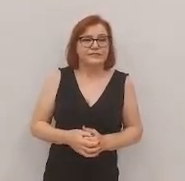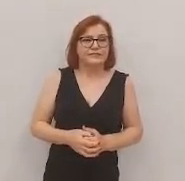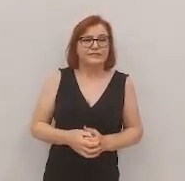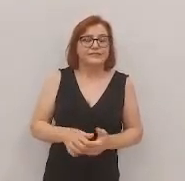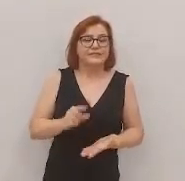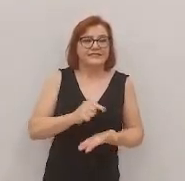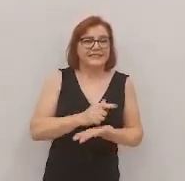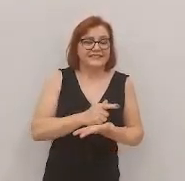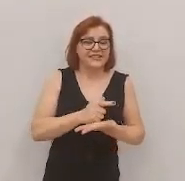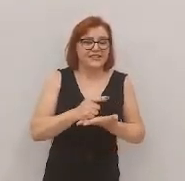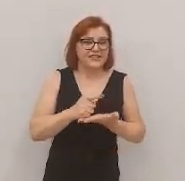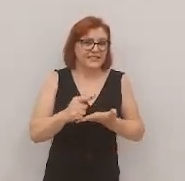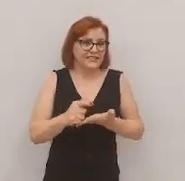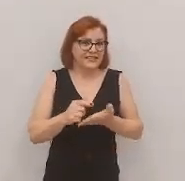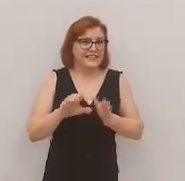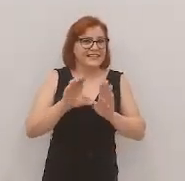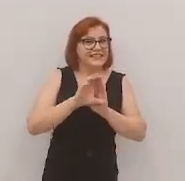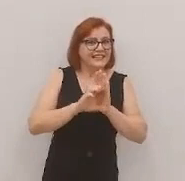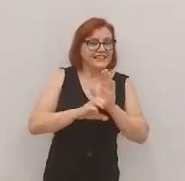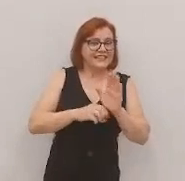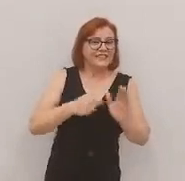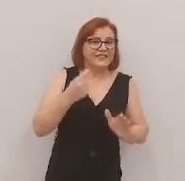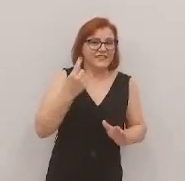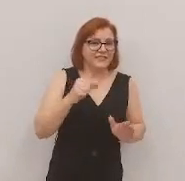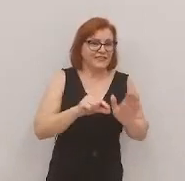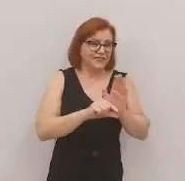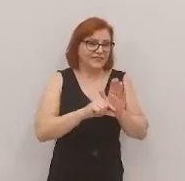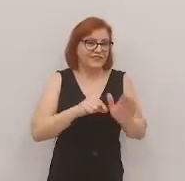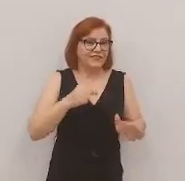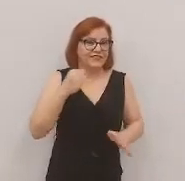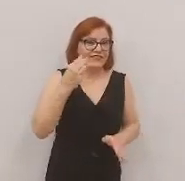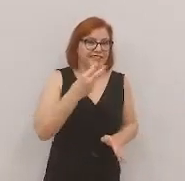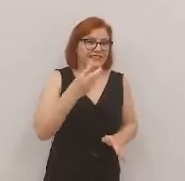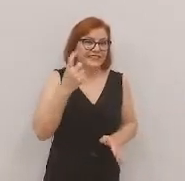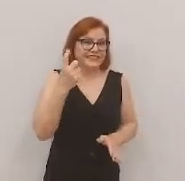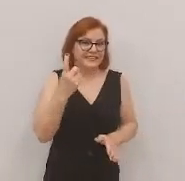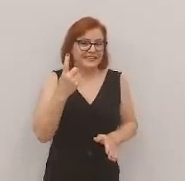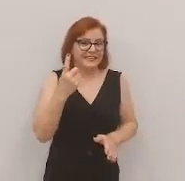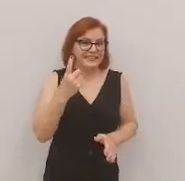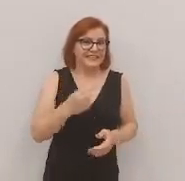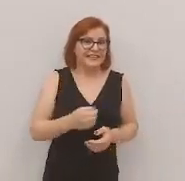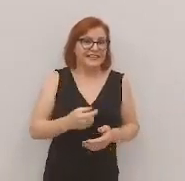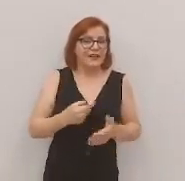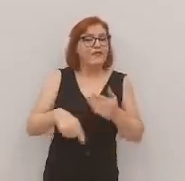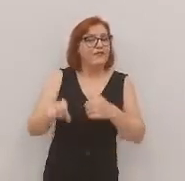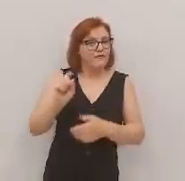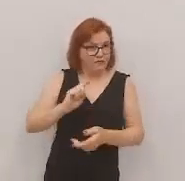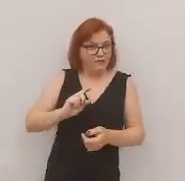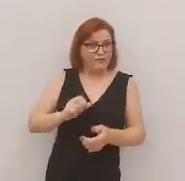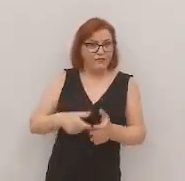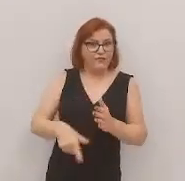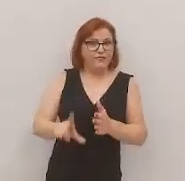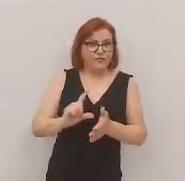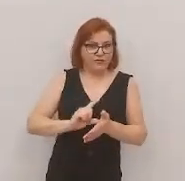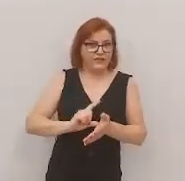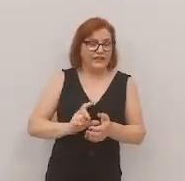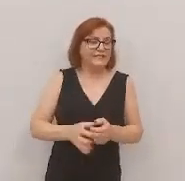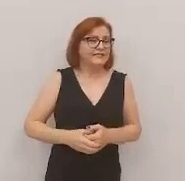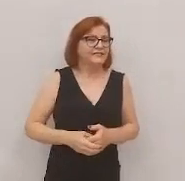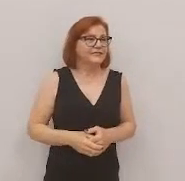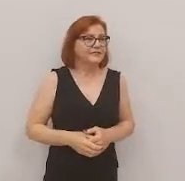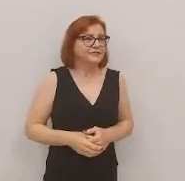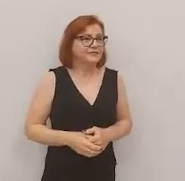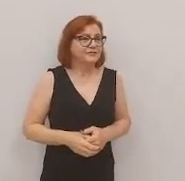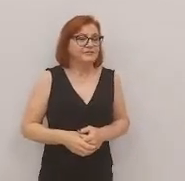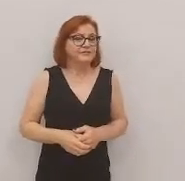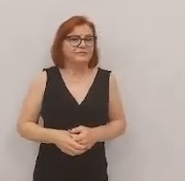Gênesis 1:31. Tudo lá era muito bom, mas teve algo ali que aconteceu,